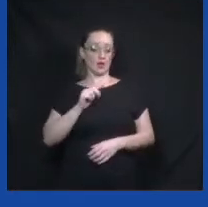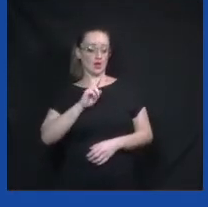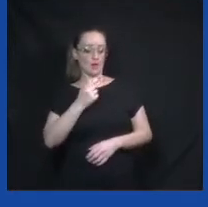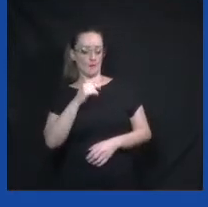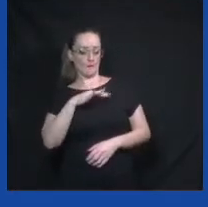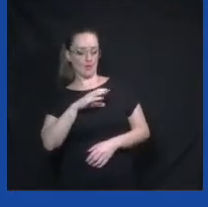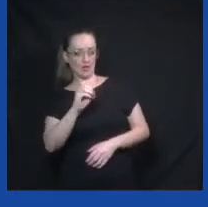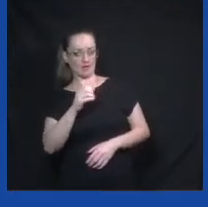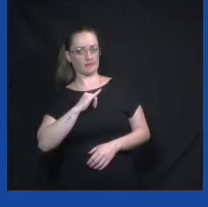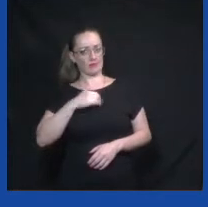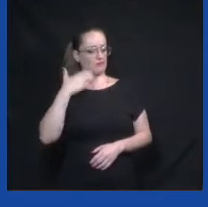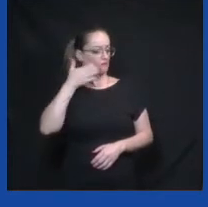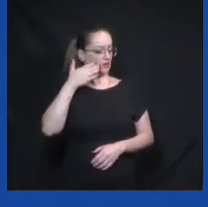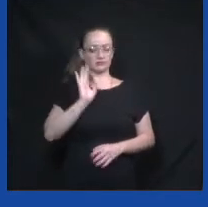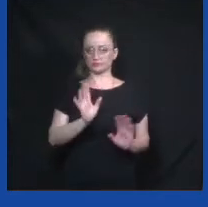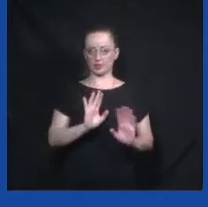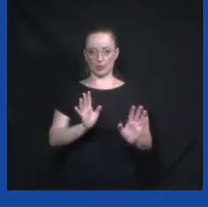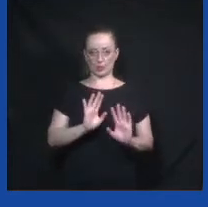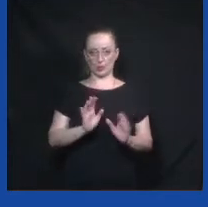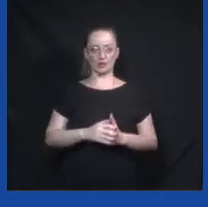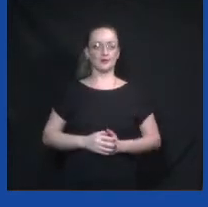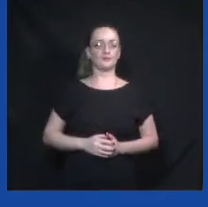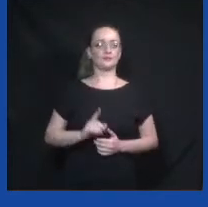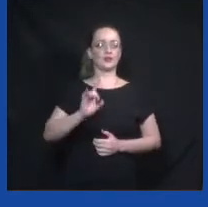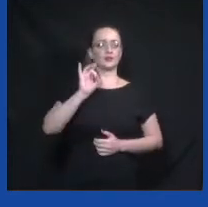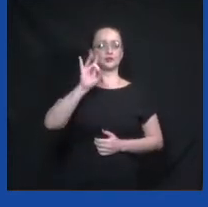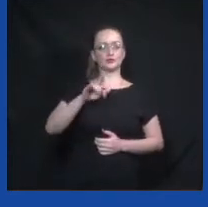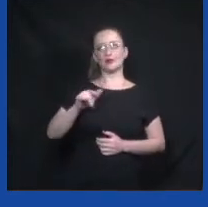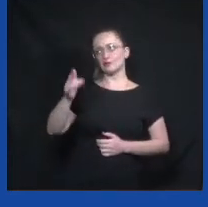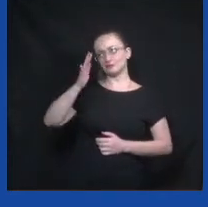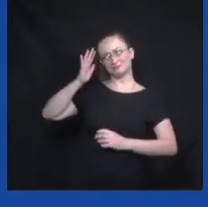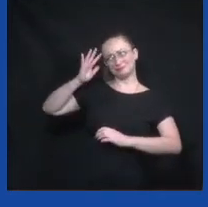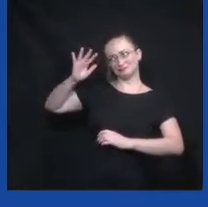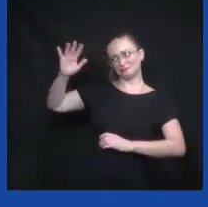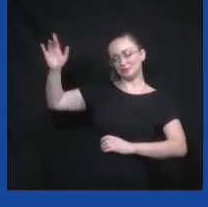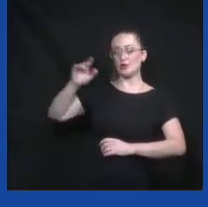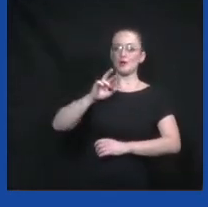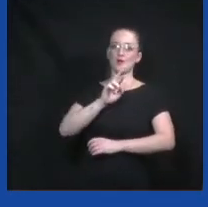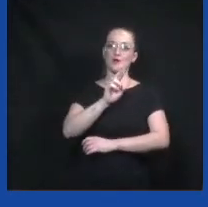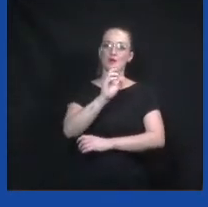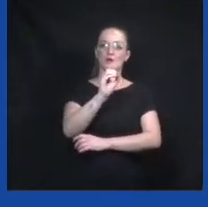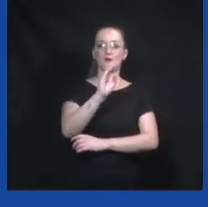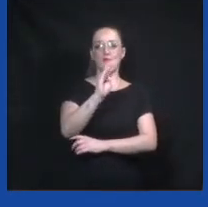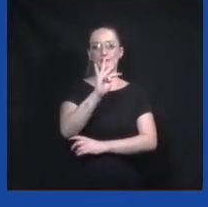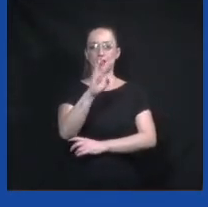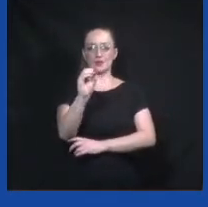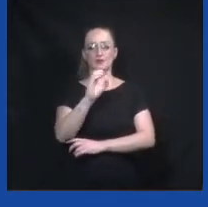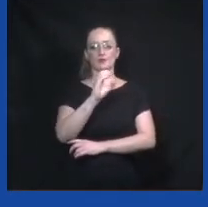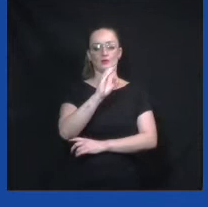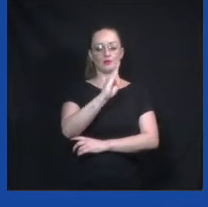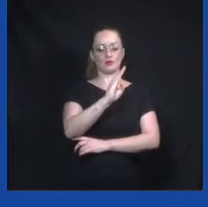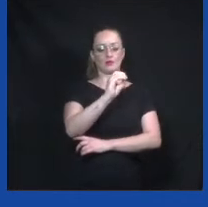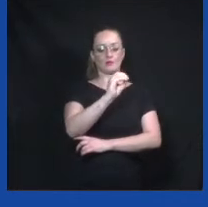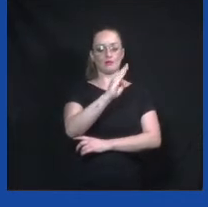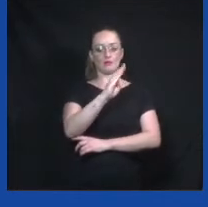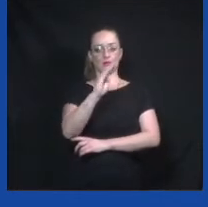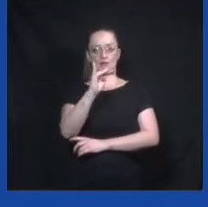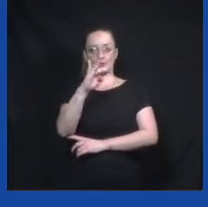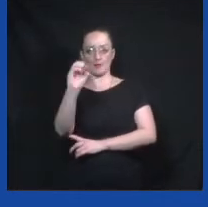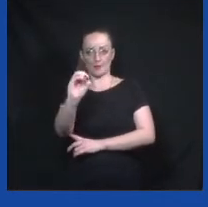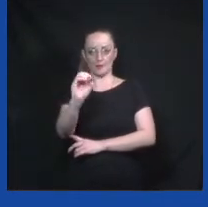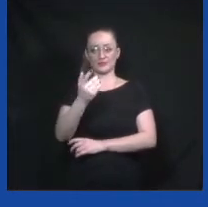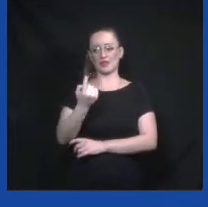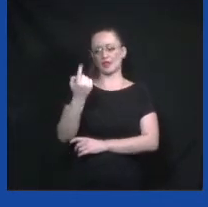tampouco foi só o fantástico pensador Norberto Bobbio que disse. Se a gente olhar lá para a Grécia Antiga, para